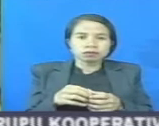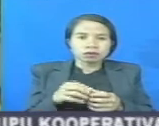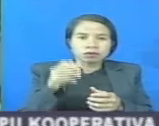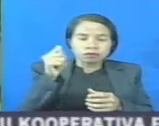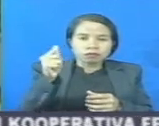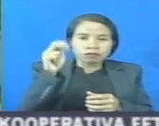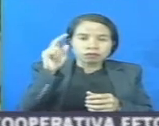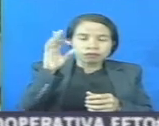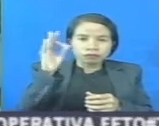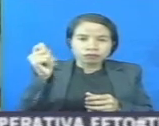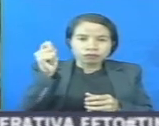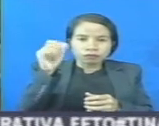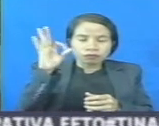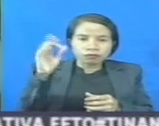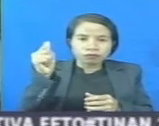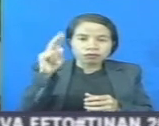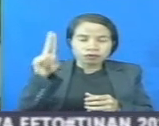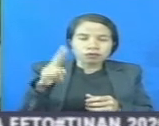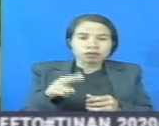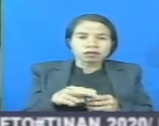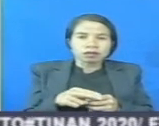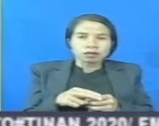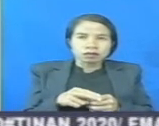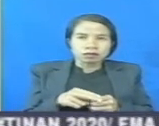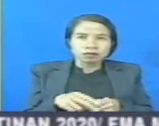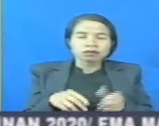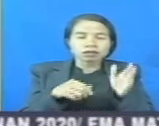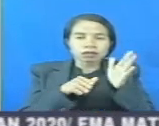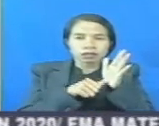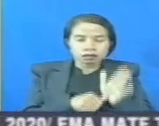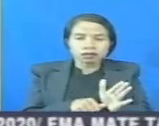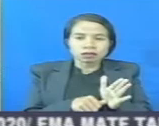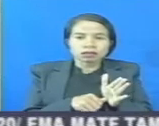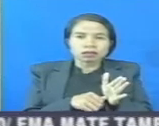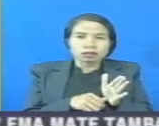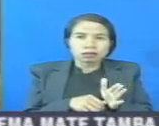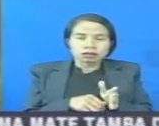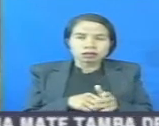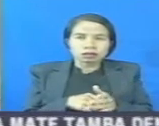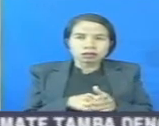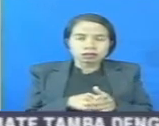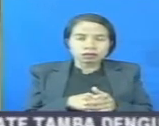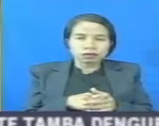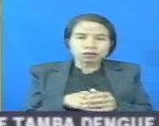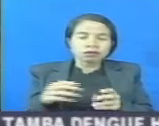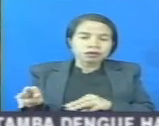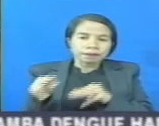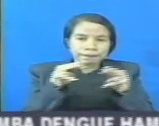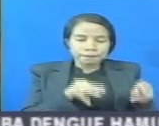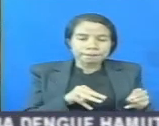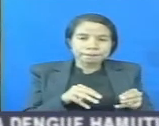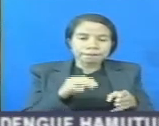apoio secretário Estado de Proteção Civil, onde introduz material antes de fermentação, onde muda